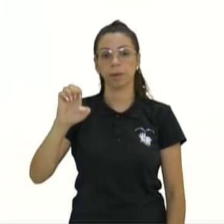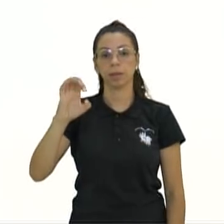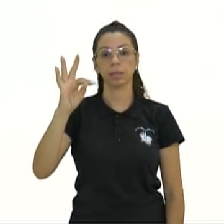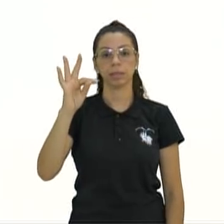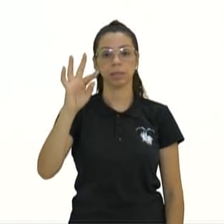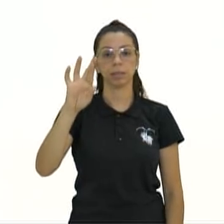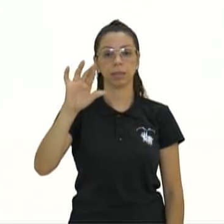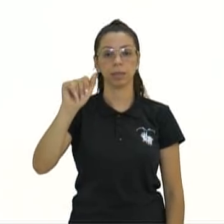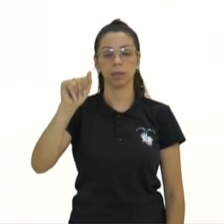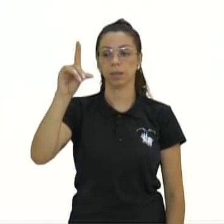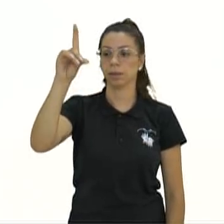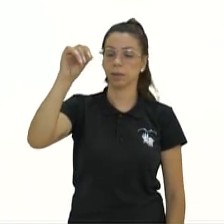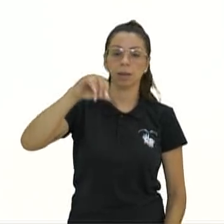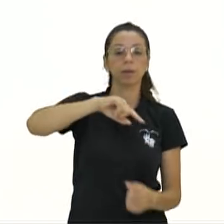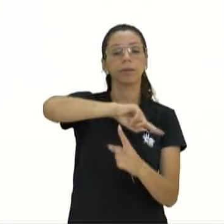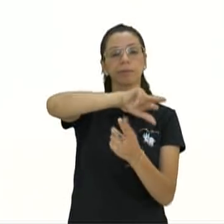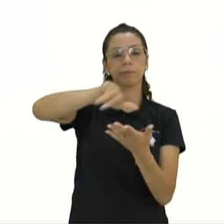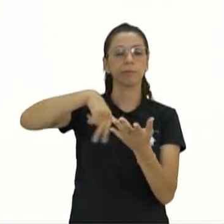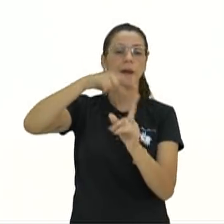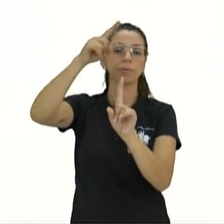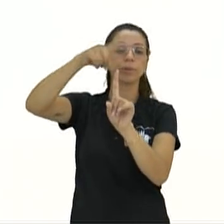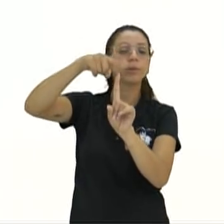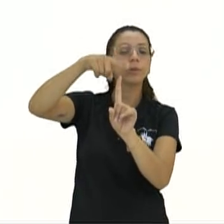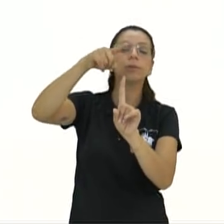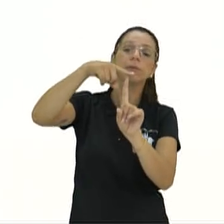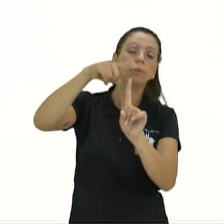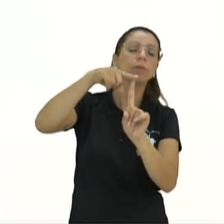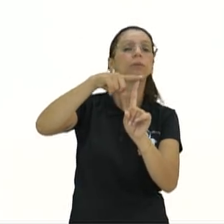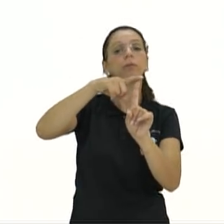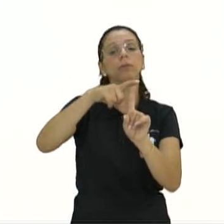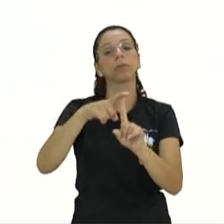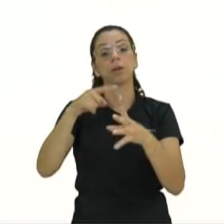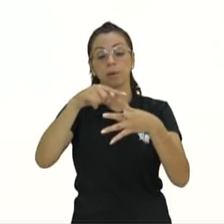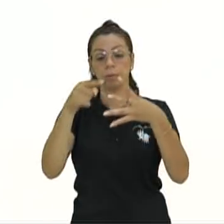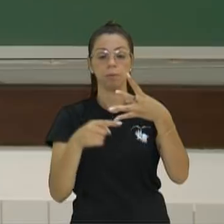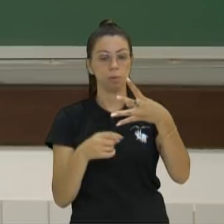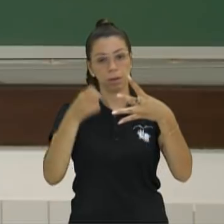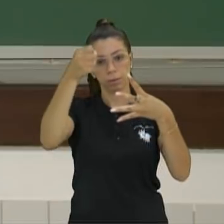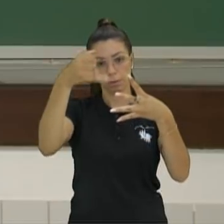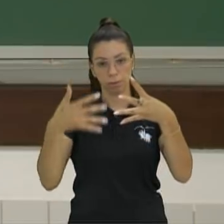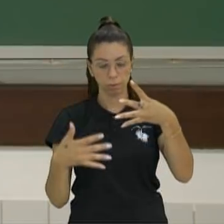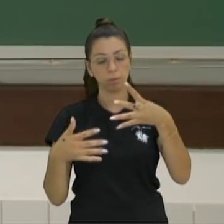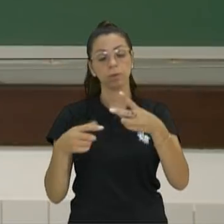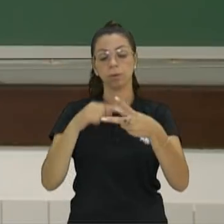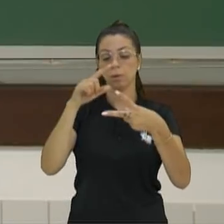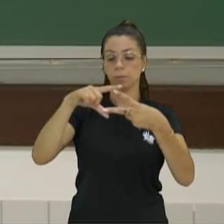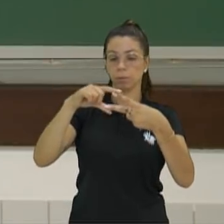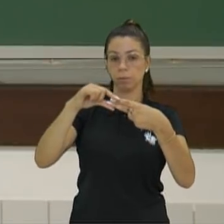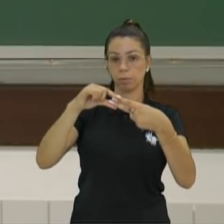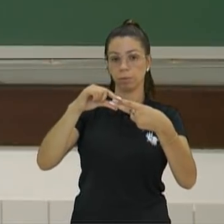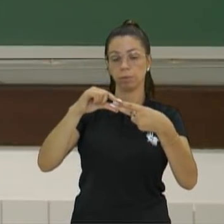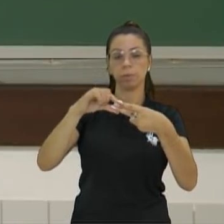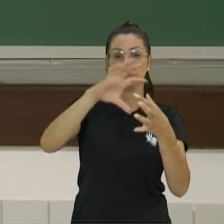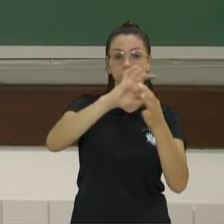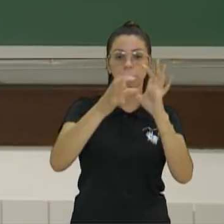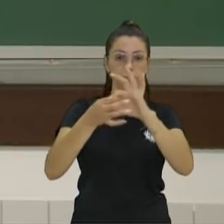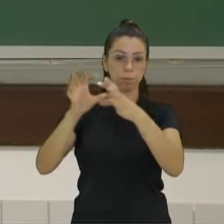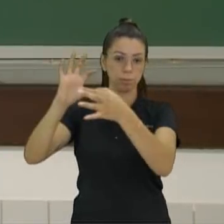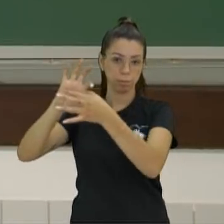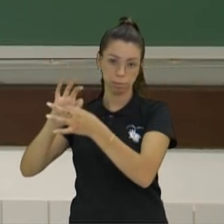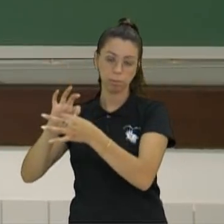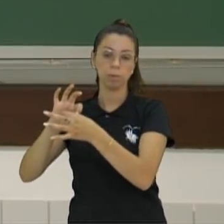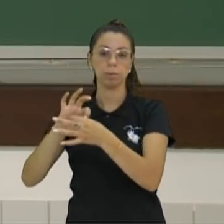vimos as várias modalidades do mountain bike, né? Tratamos de 4 aqui, 2 olímpicas, o cross country